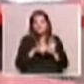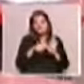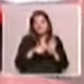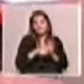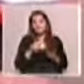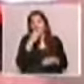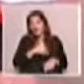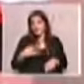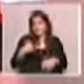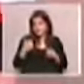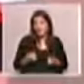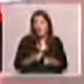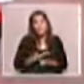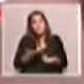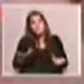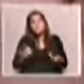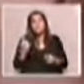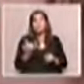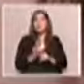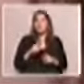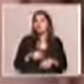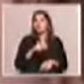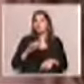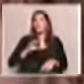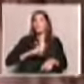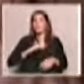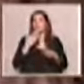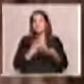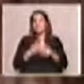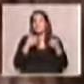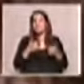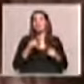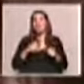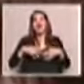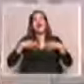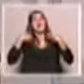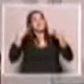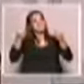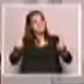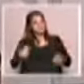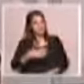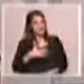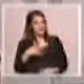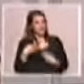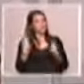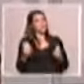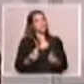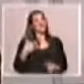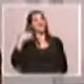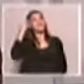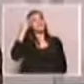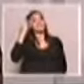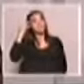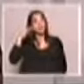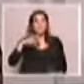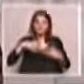nutricionais, uhum. Há aqui uma coisa que o queijo cumpre muito bem, uhum. Que faz bem à alma, não é? Pois, o problema é a alma, essa